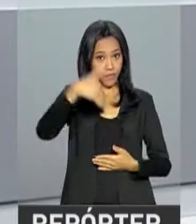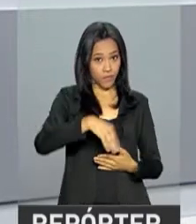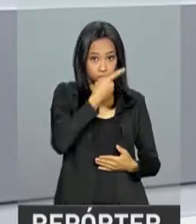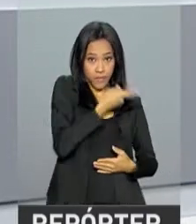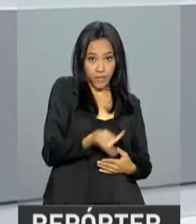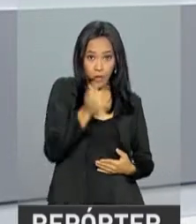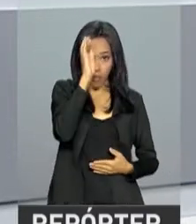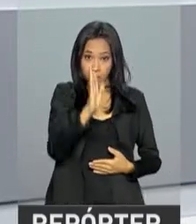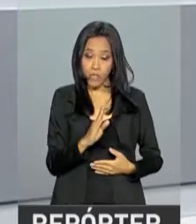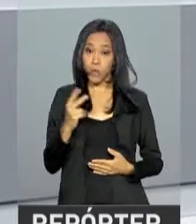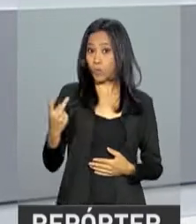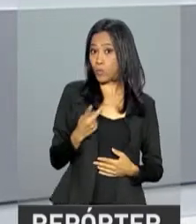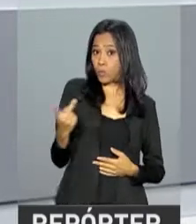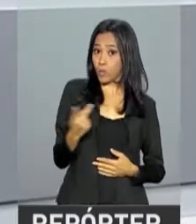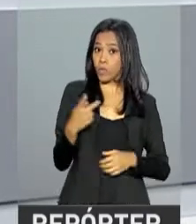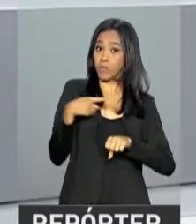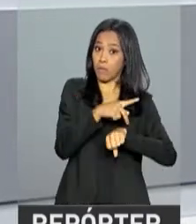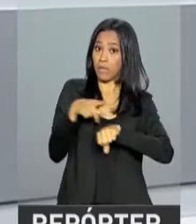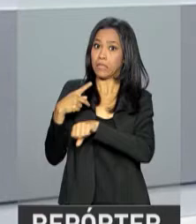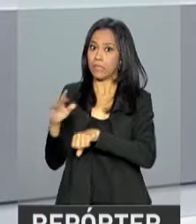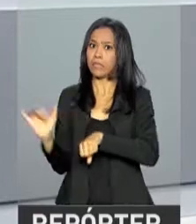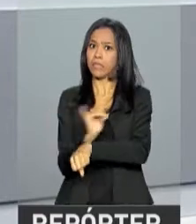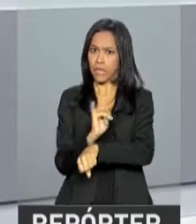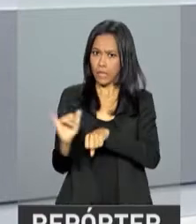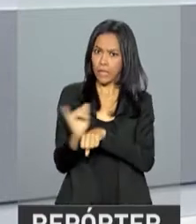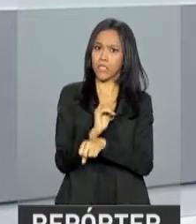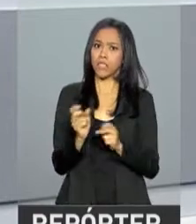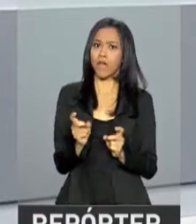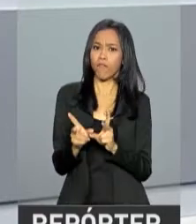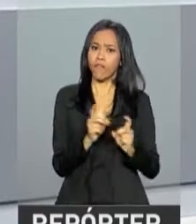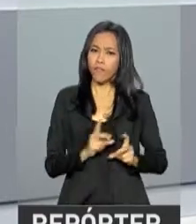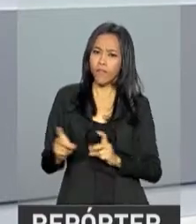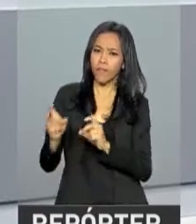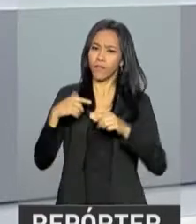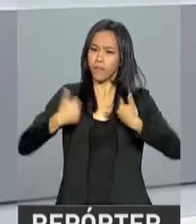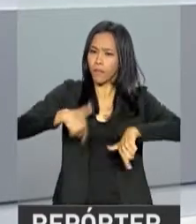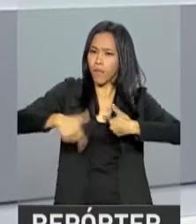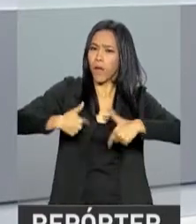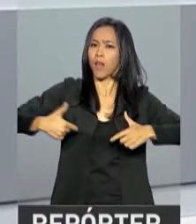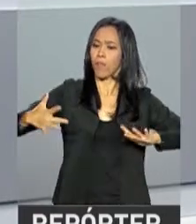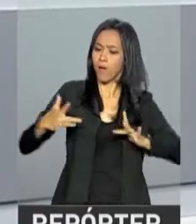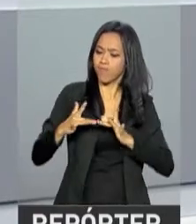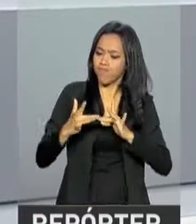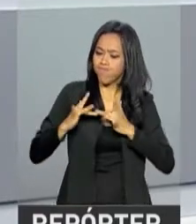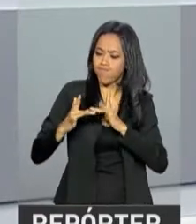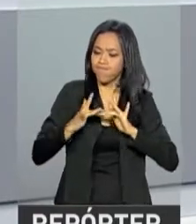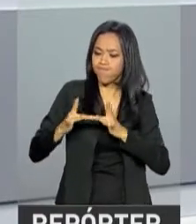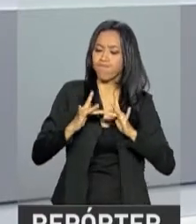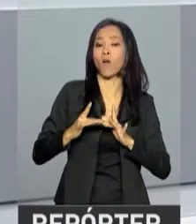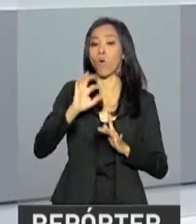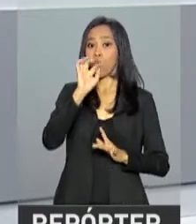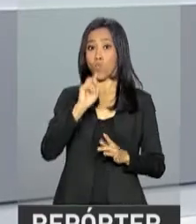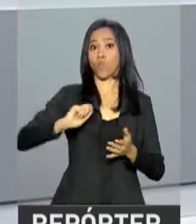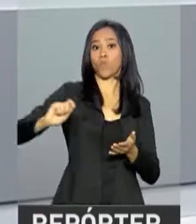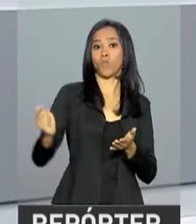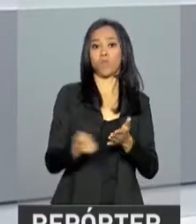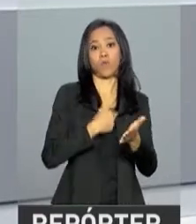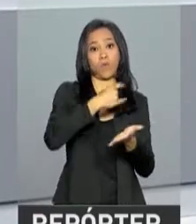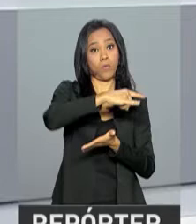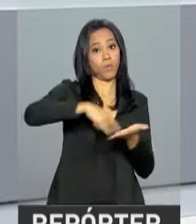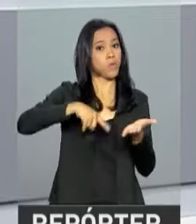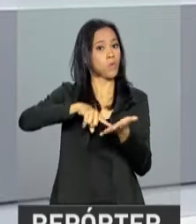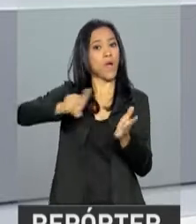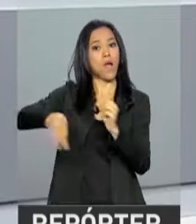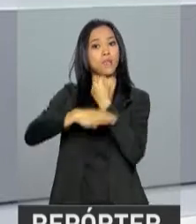comerciais estratégicos e trabalham para intensificar a relação um dos acordos que devem ser assinados vai garantir equilíbrio